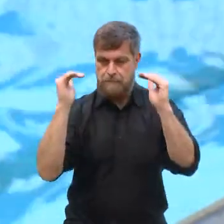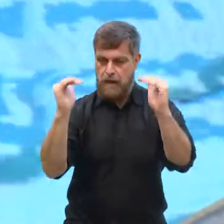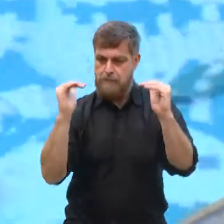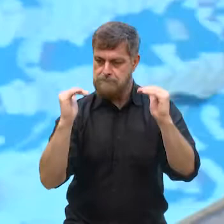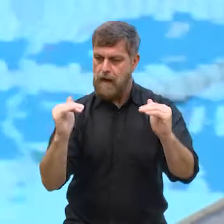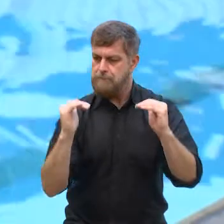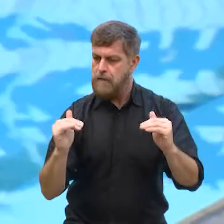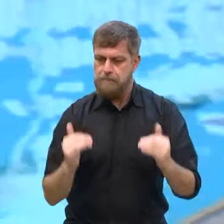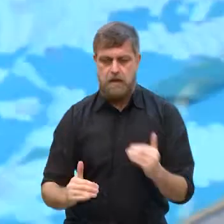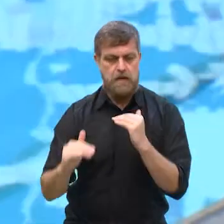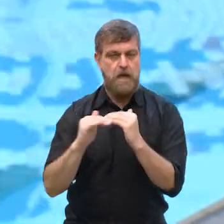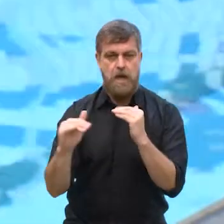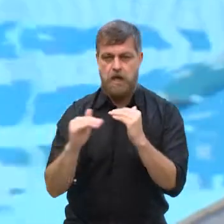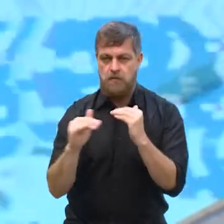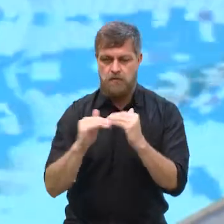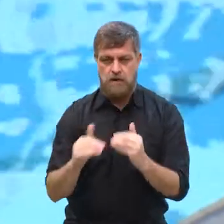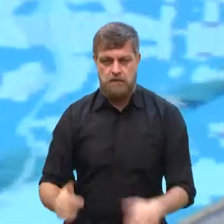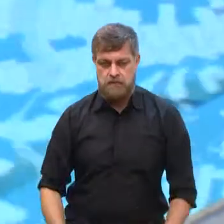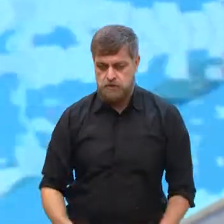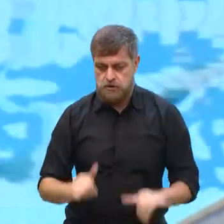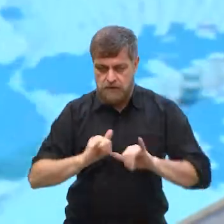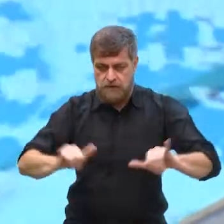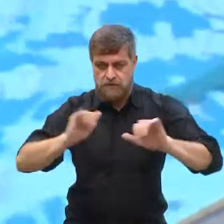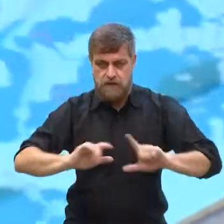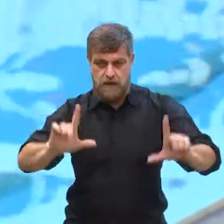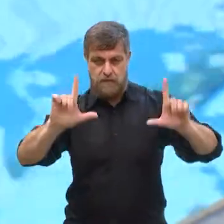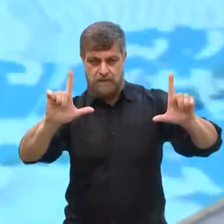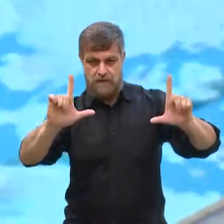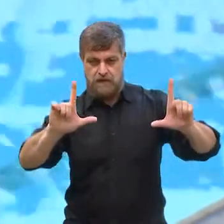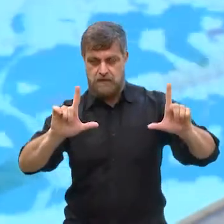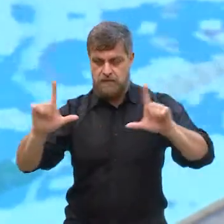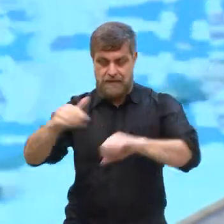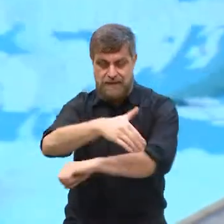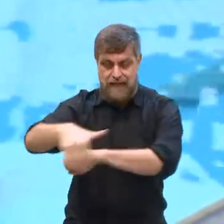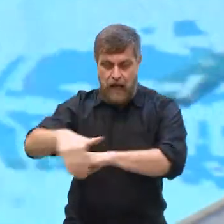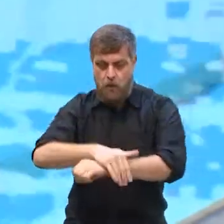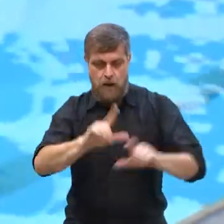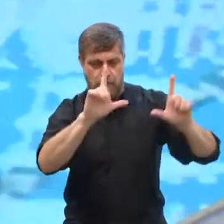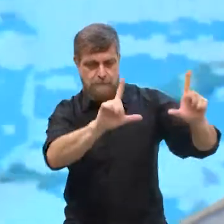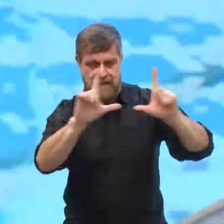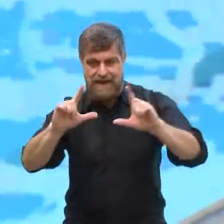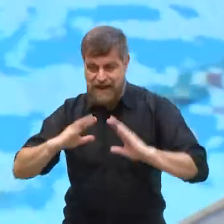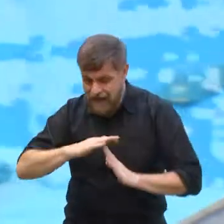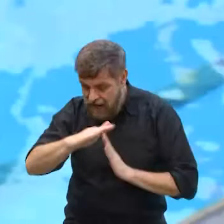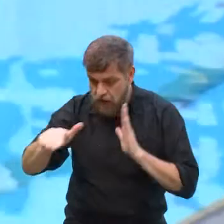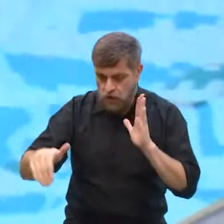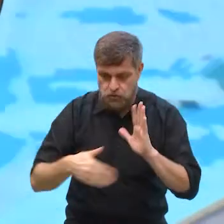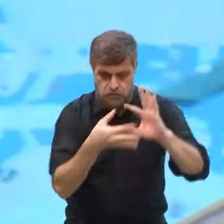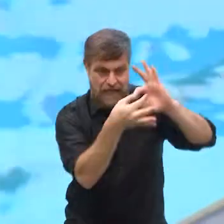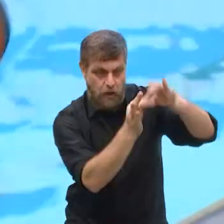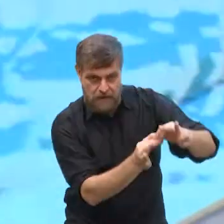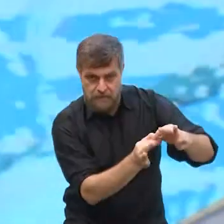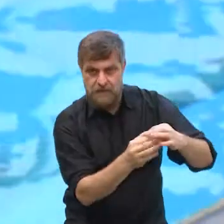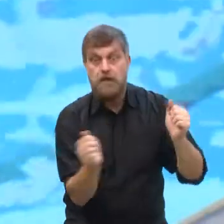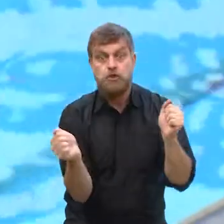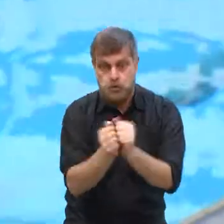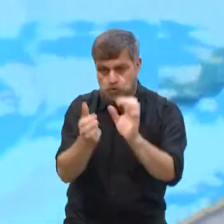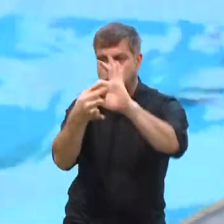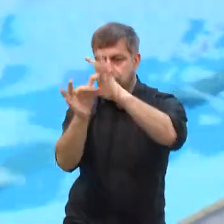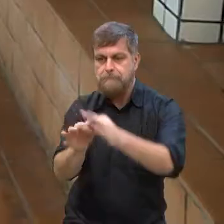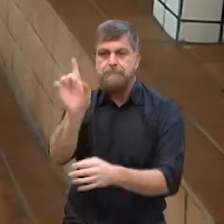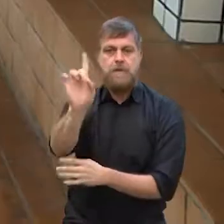Legal. Então a gente vê propaganda, a gente vê placas pela rua, tudo que a gente vê tem os Jogos Olímpicos e os